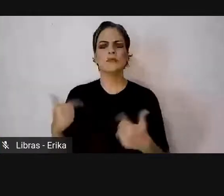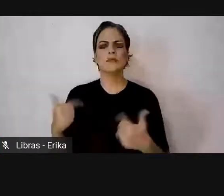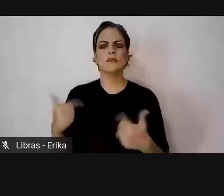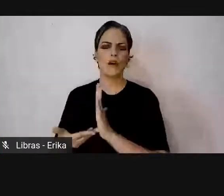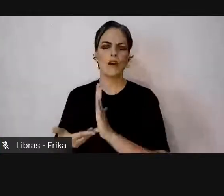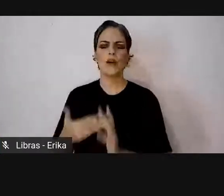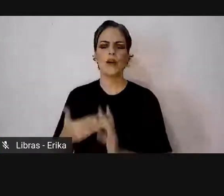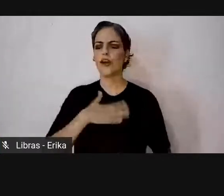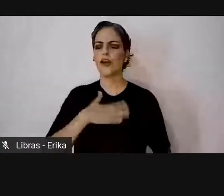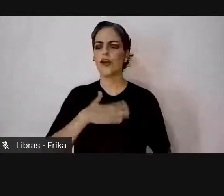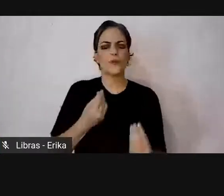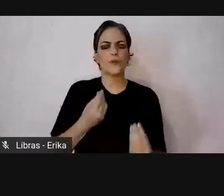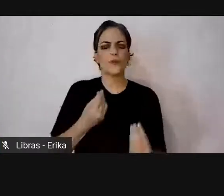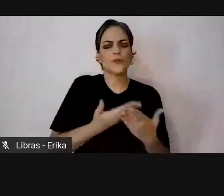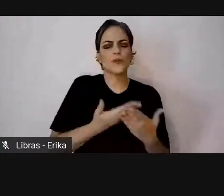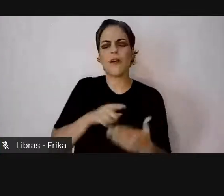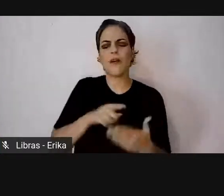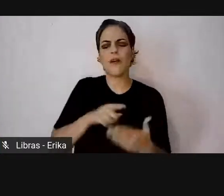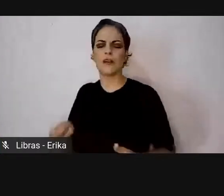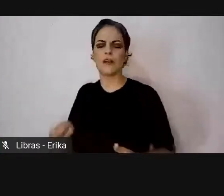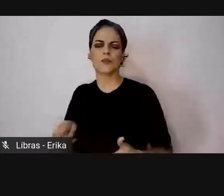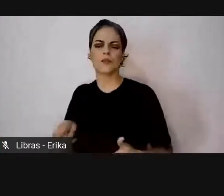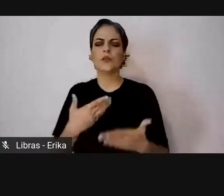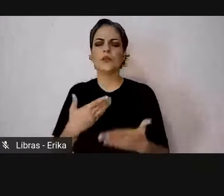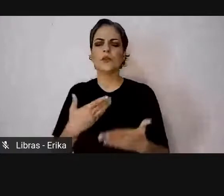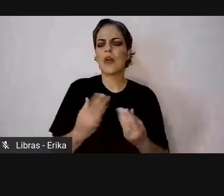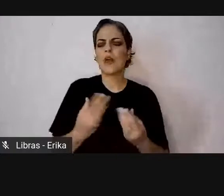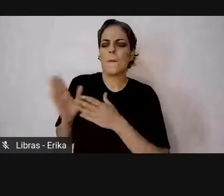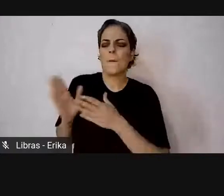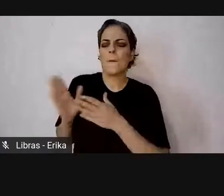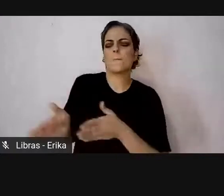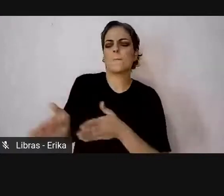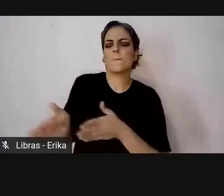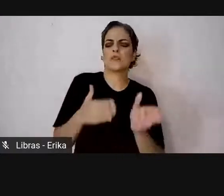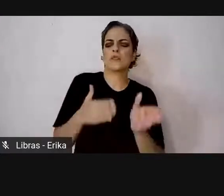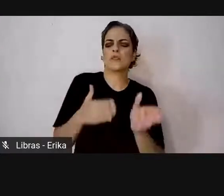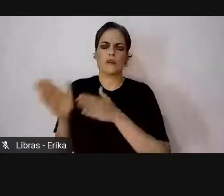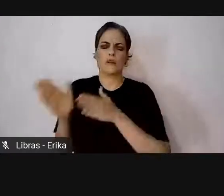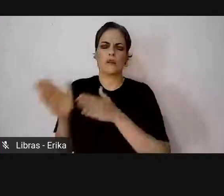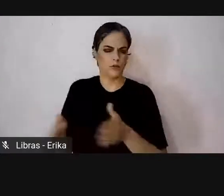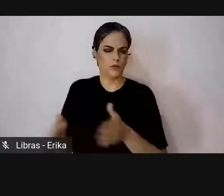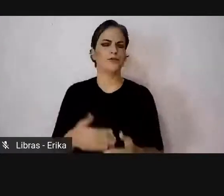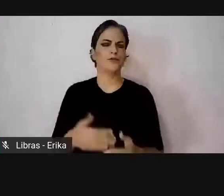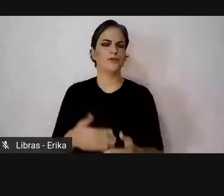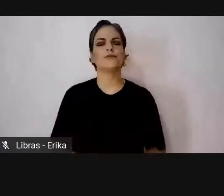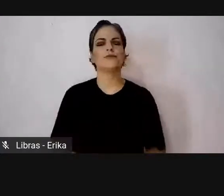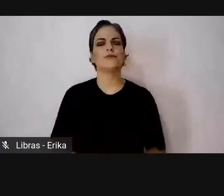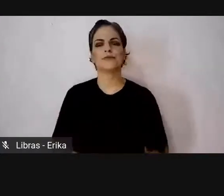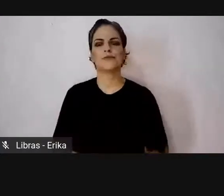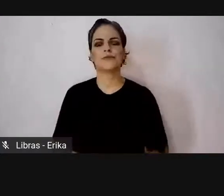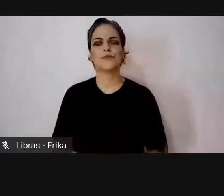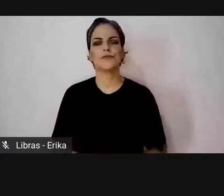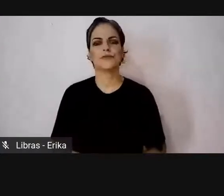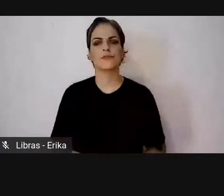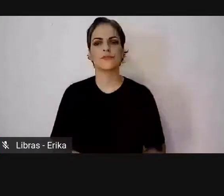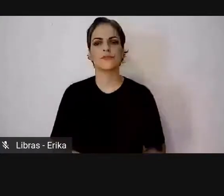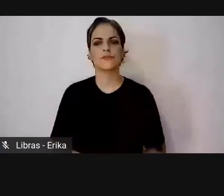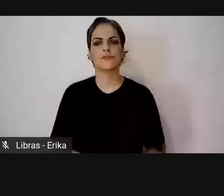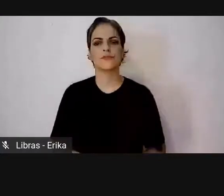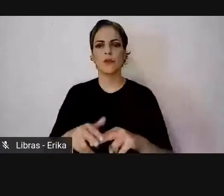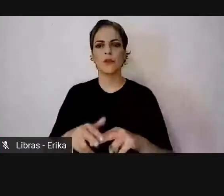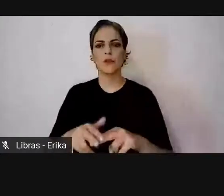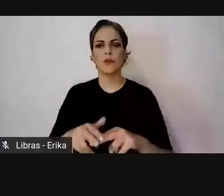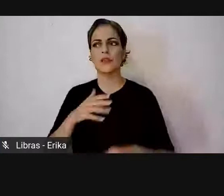estudar esses processos. Isso, para mim, foi quase que um caminho natural, foi uma necessidade, foi uma